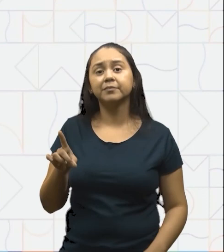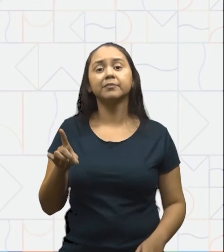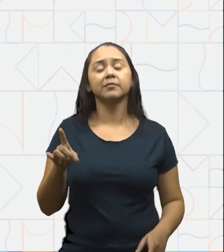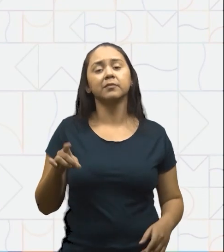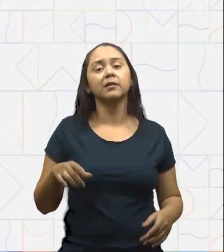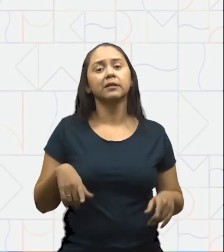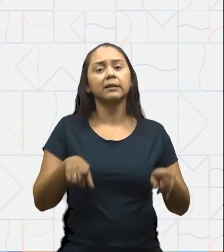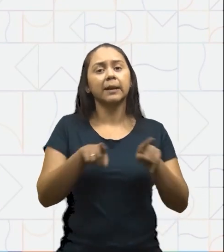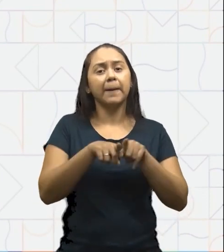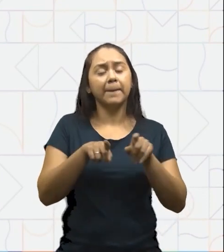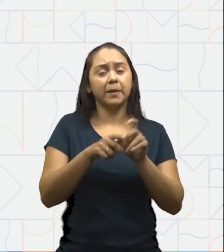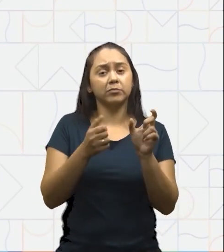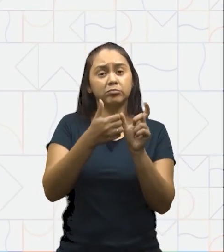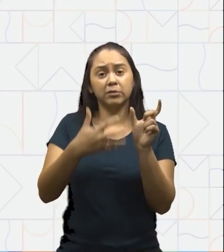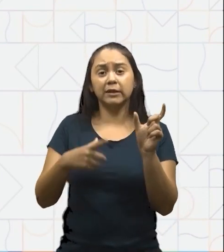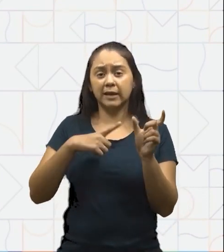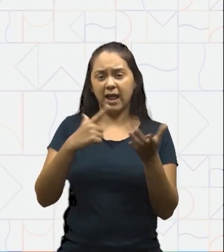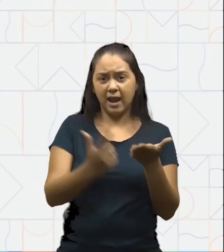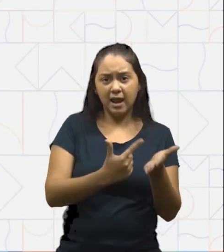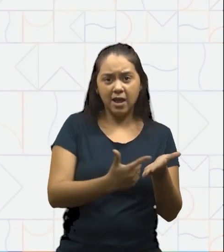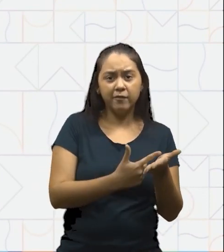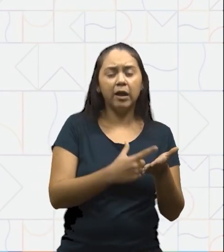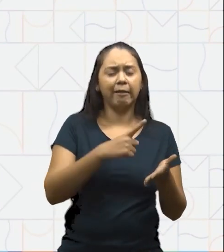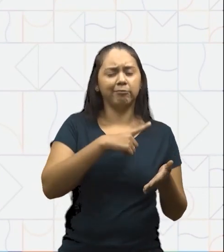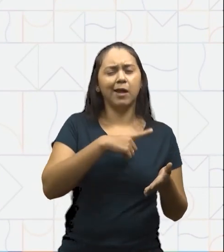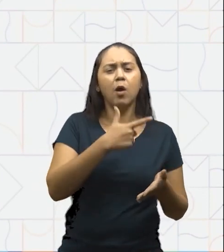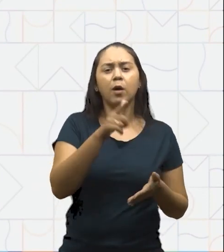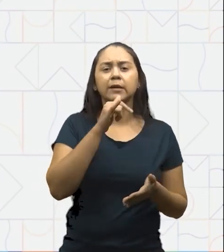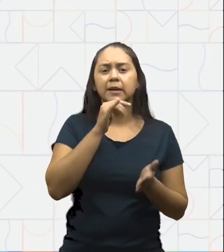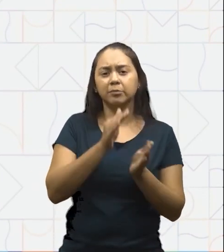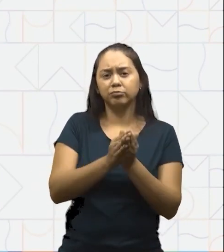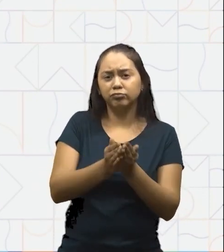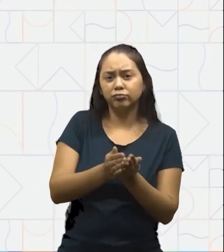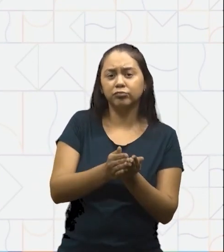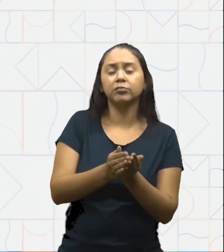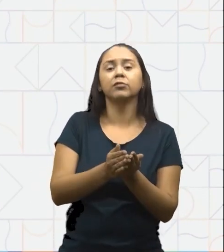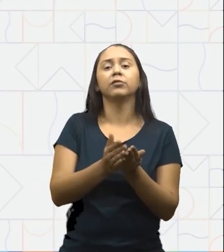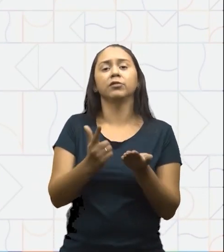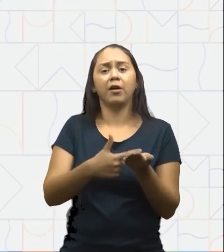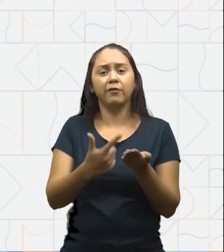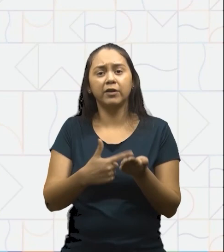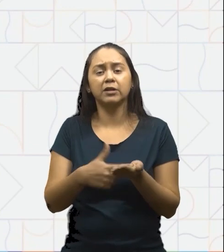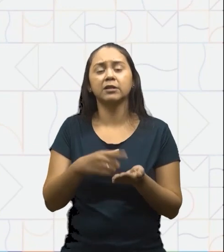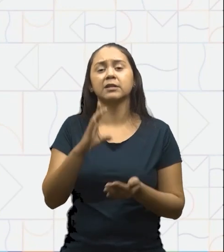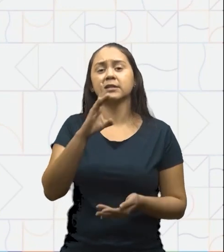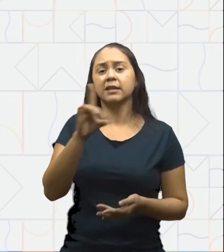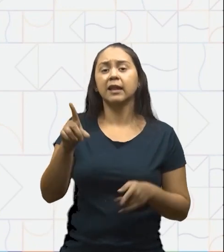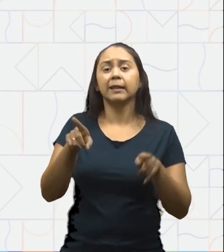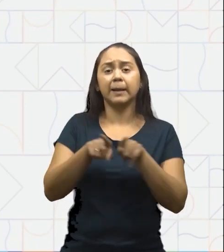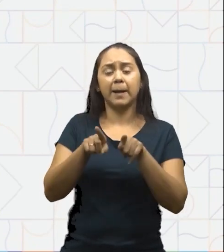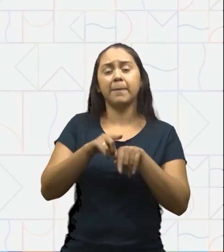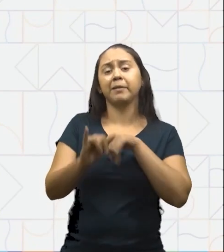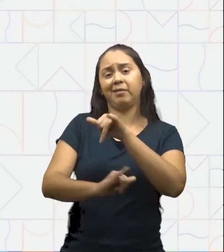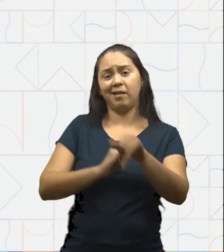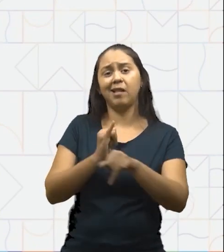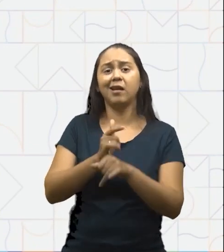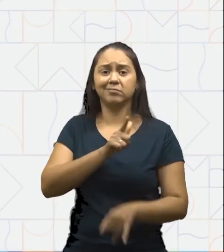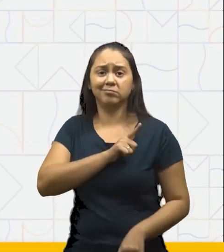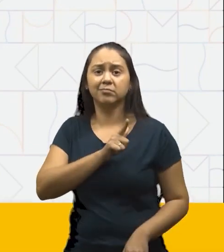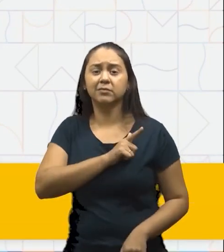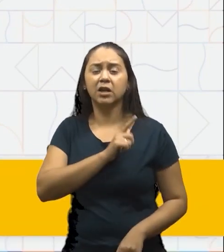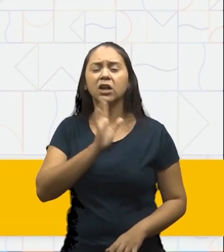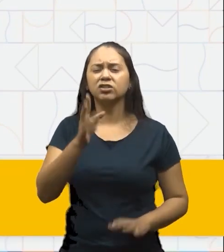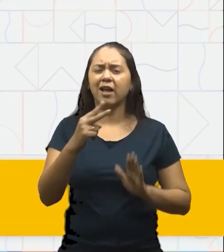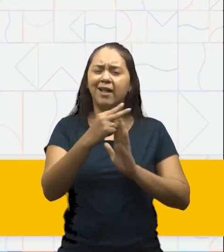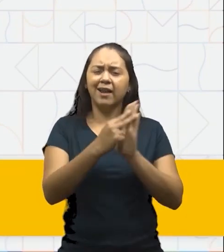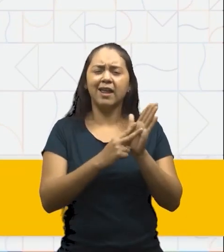da enciclopédia em livro, existem outras formas, como fascículos, CDs ou versão online. Lemos alguns